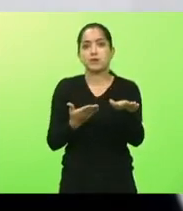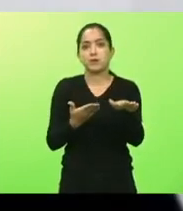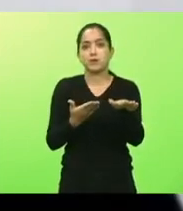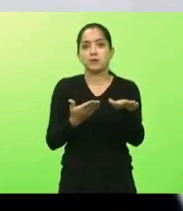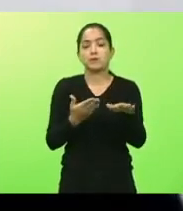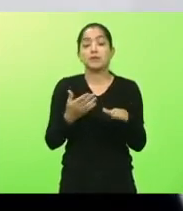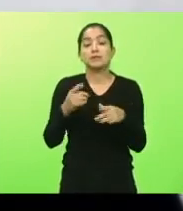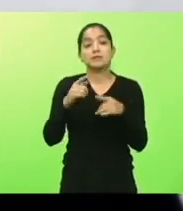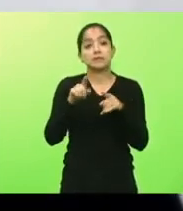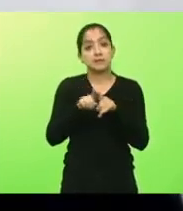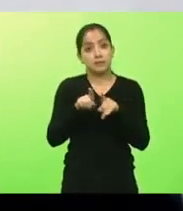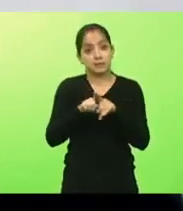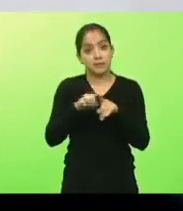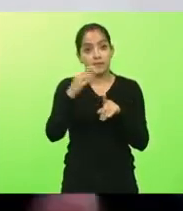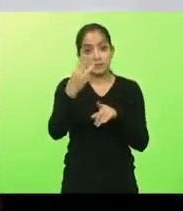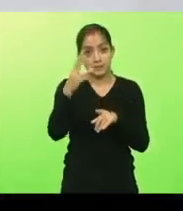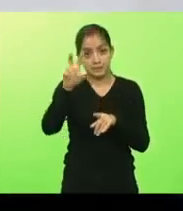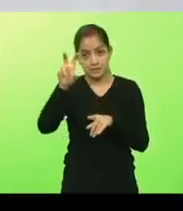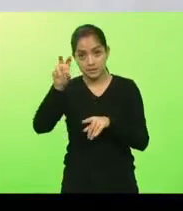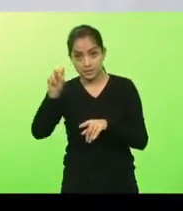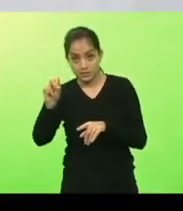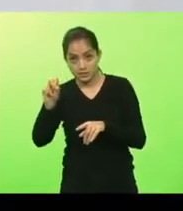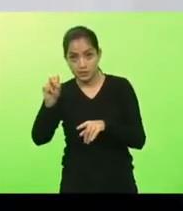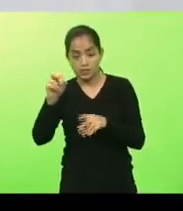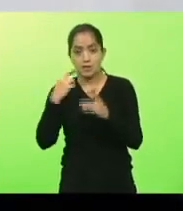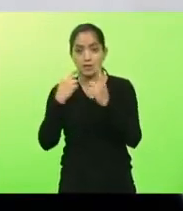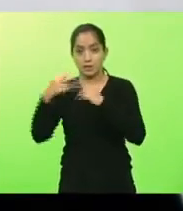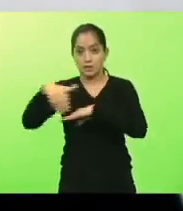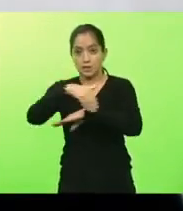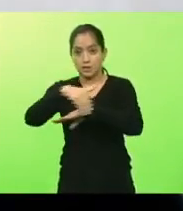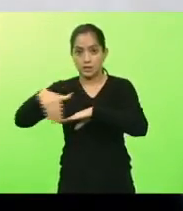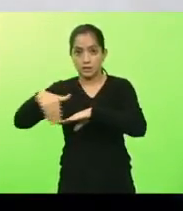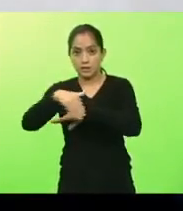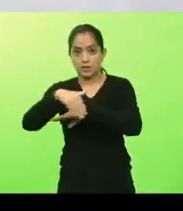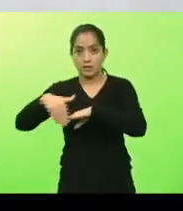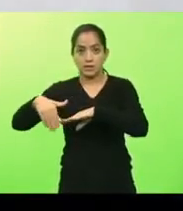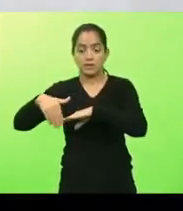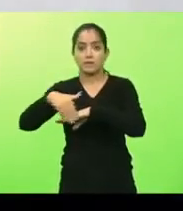a questão da 350, que é de Santa Cecília a Caçador.